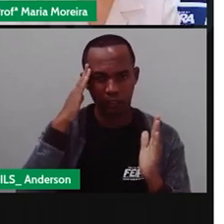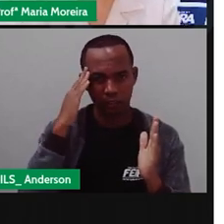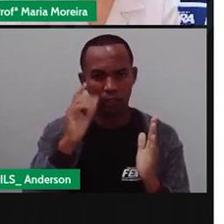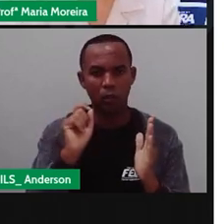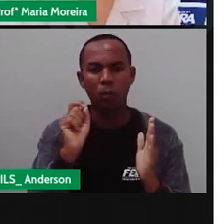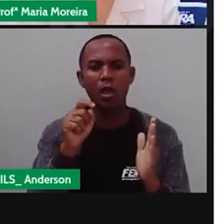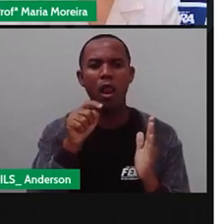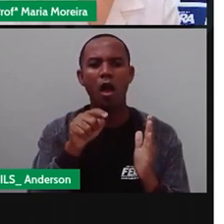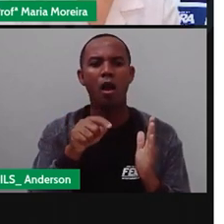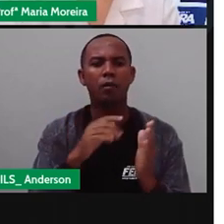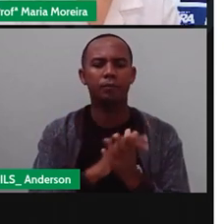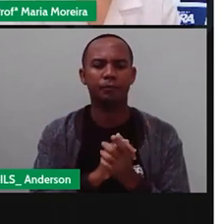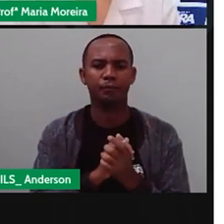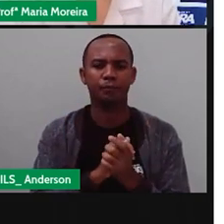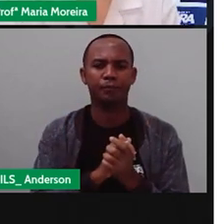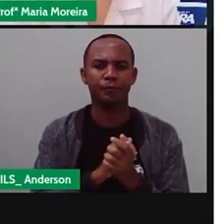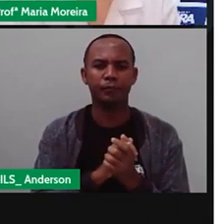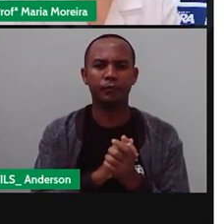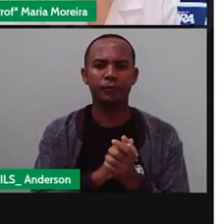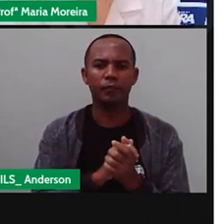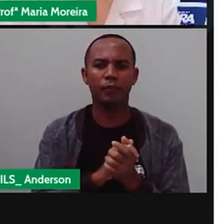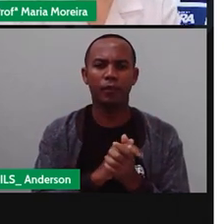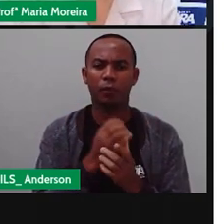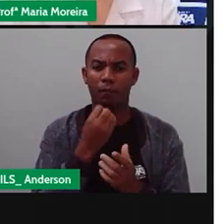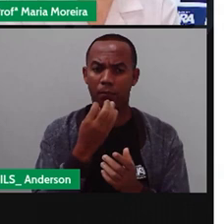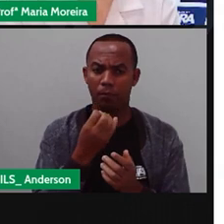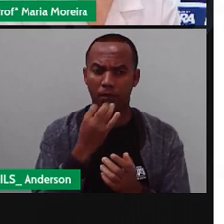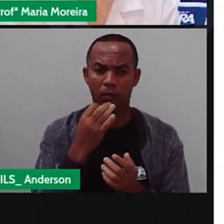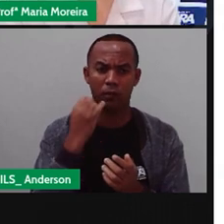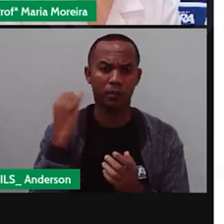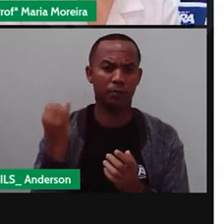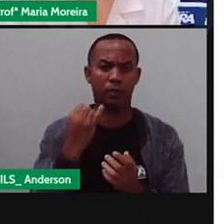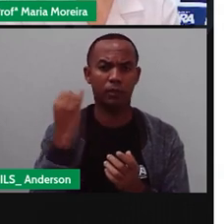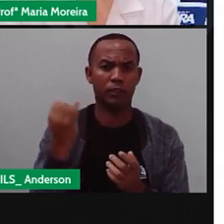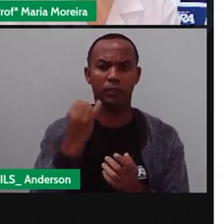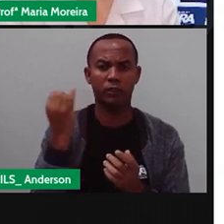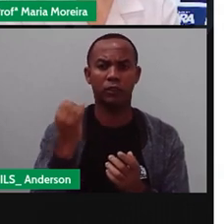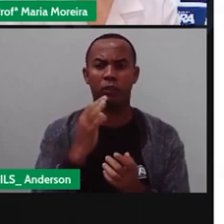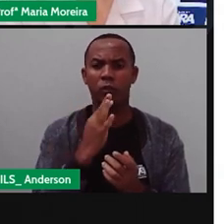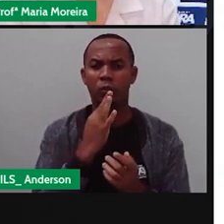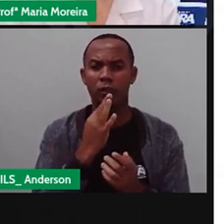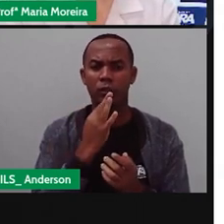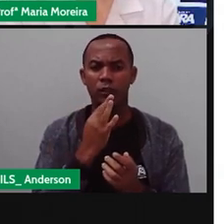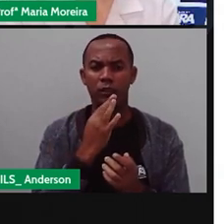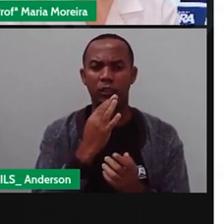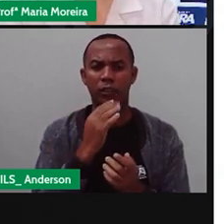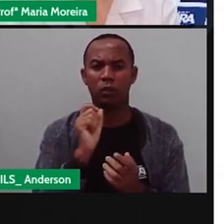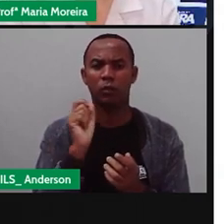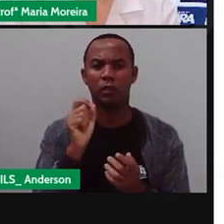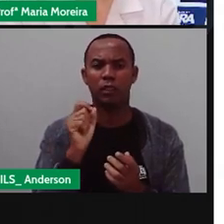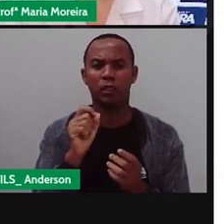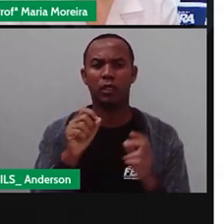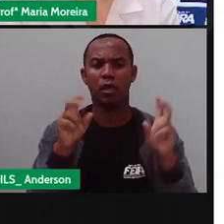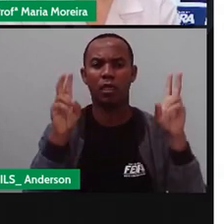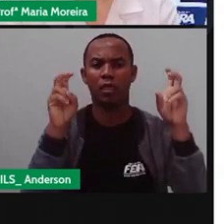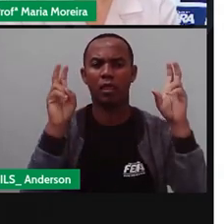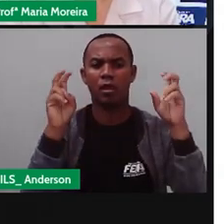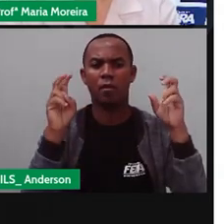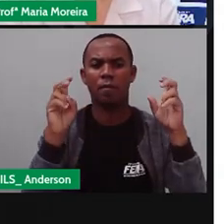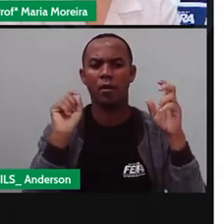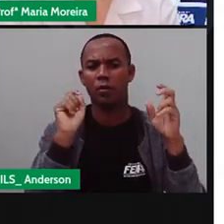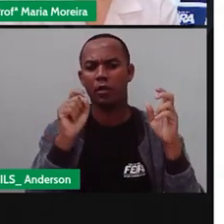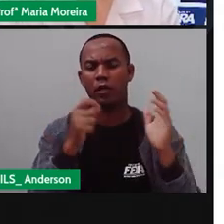trata. Bom, é muito importante conhecermos, né, sobre o assunto do qual iremos